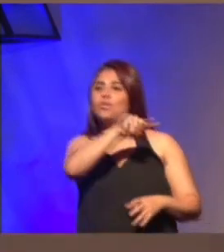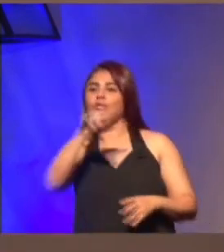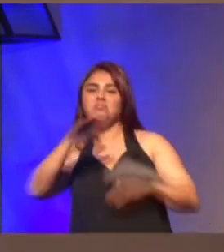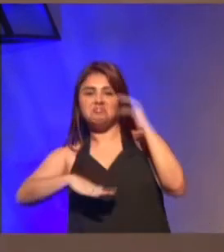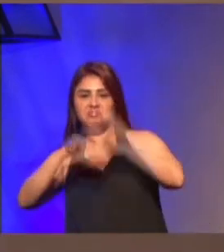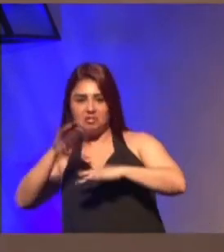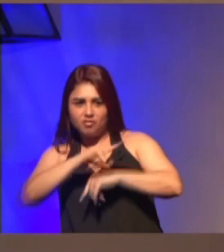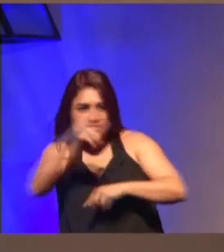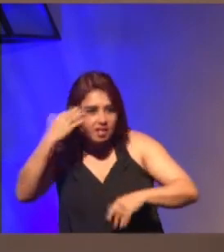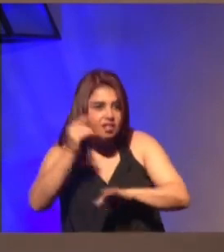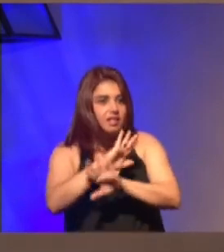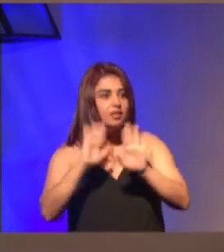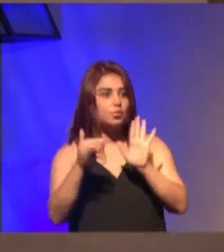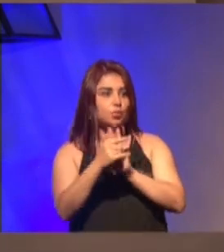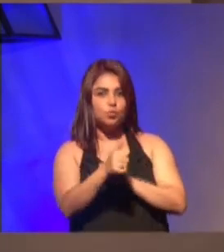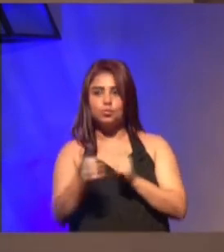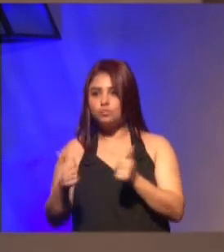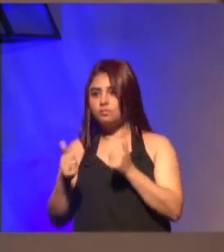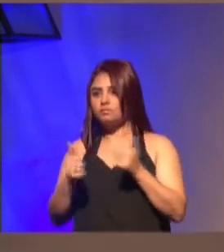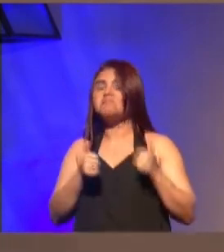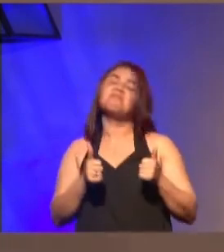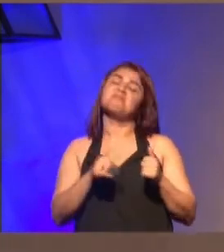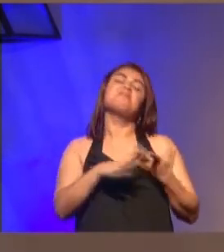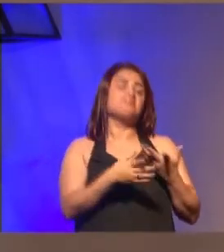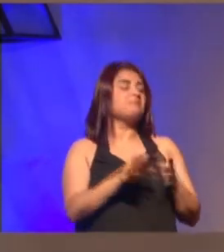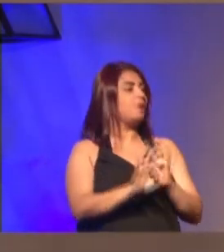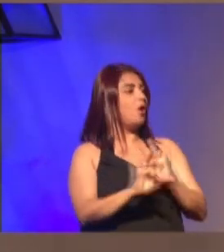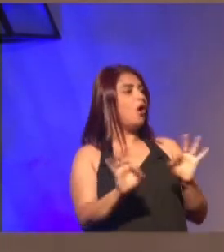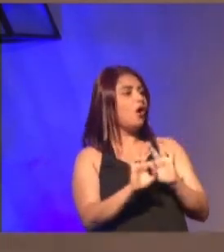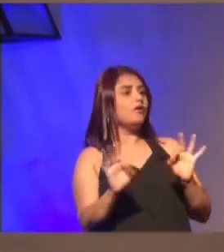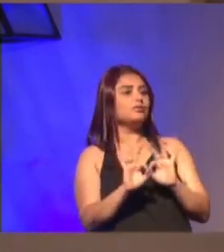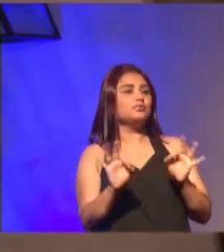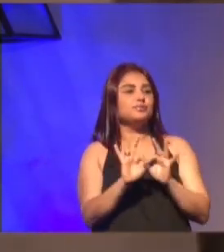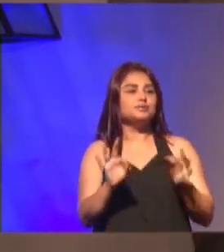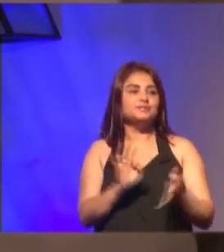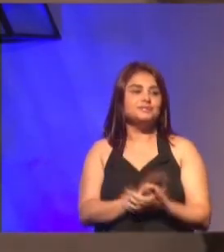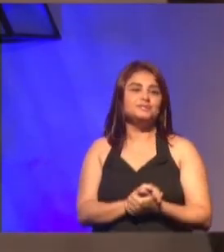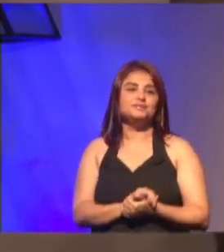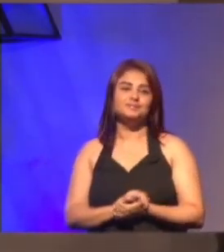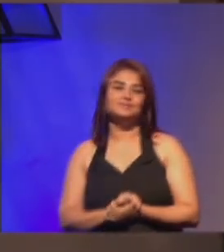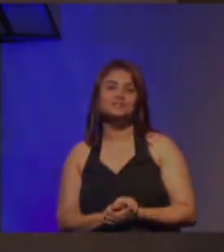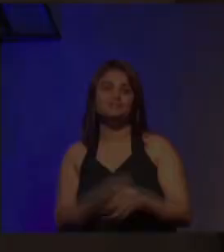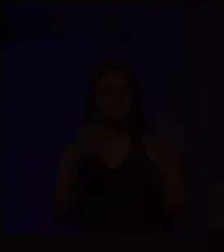vocês entenderam tudo? Então isso é um bom sinal. Parabéns, doutor.